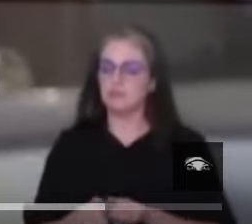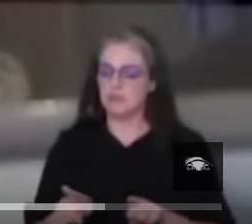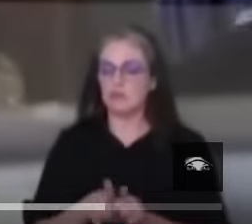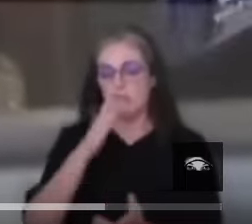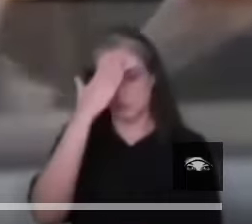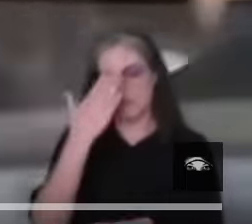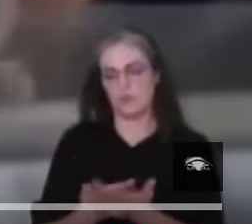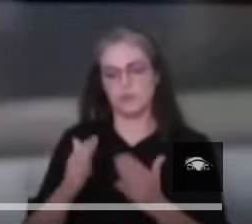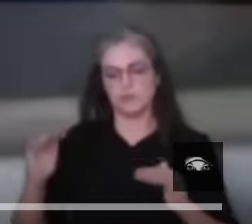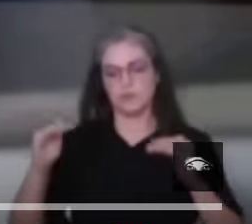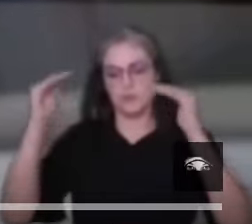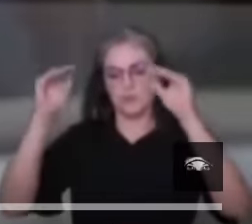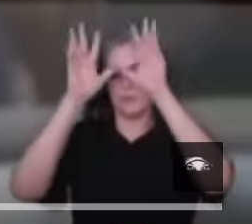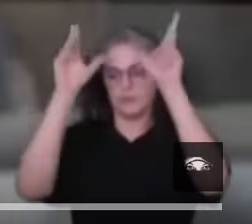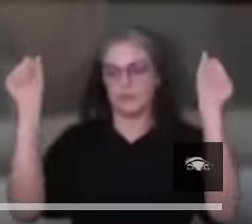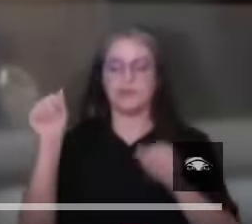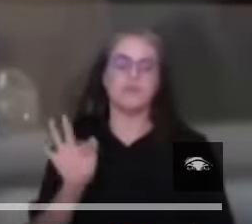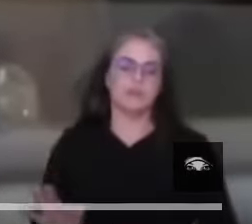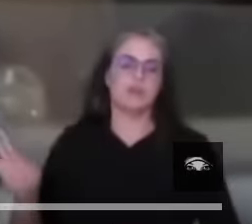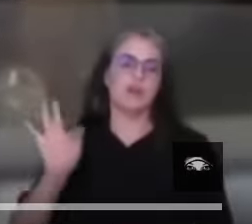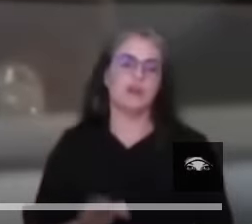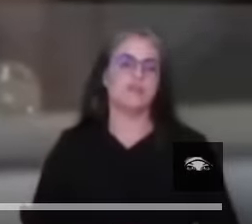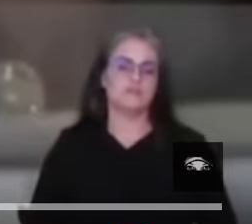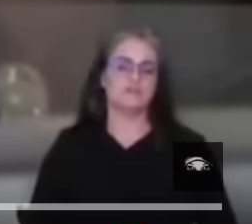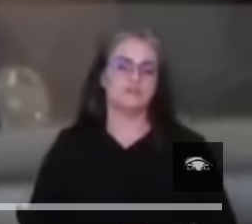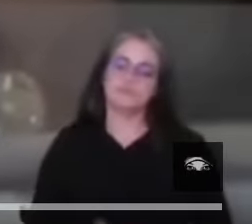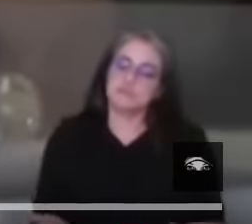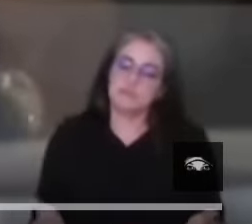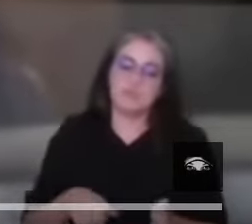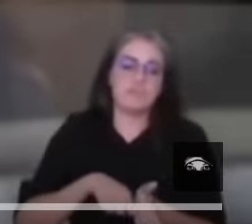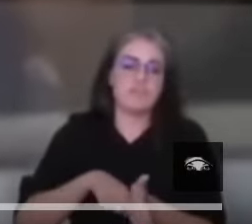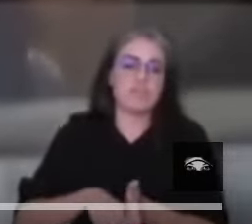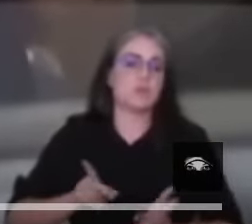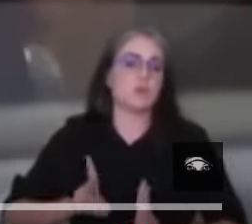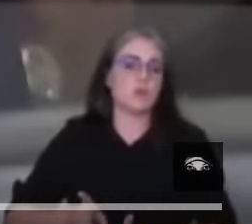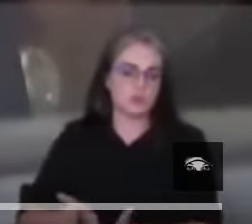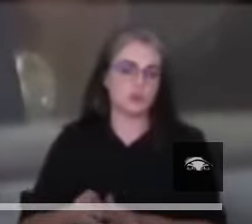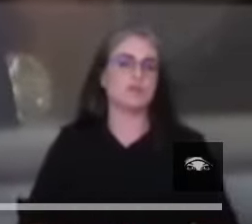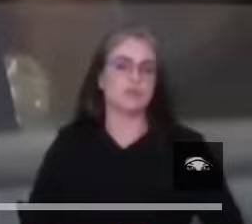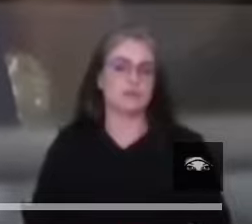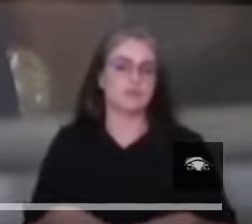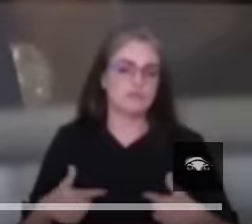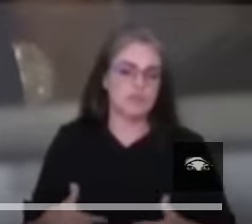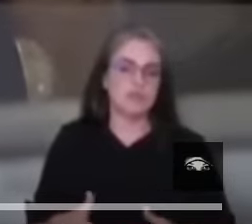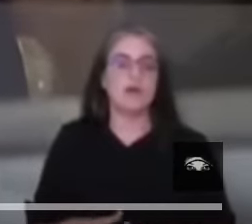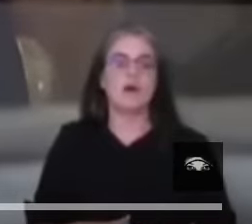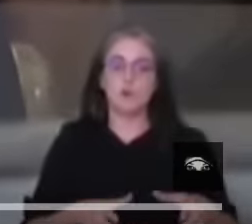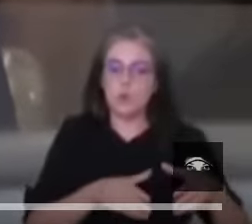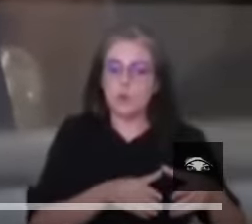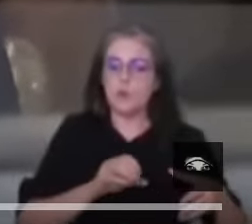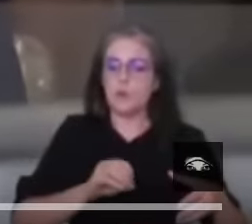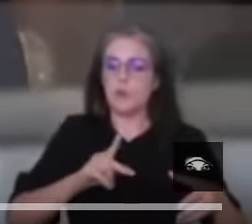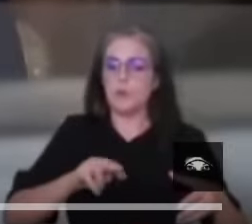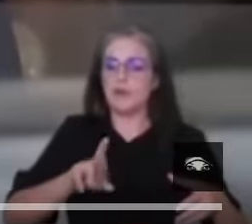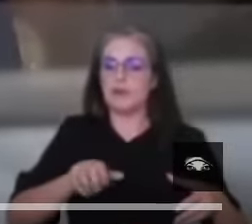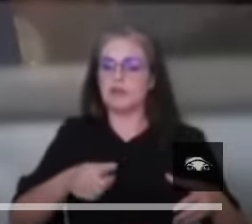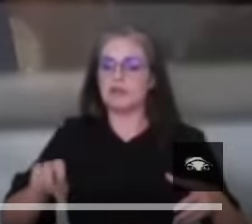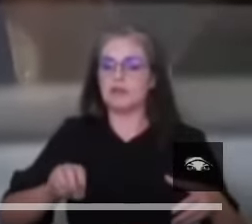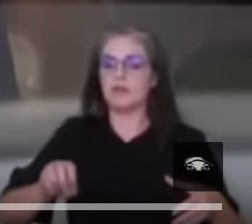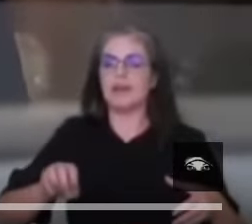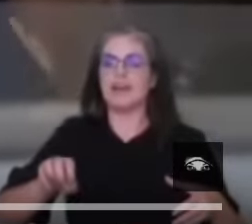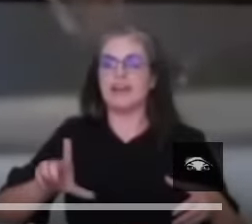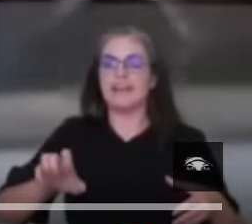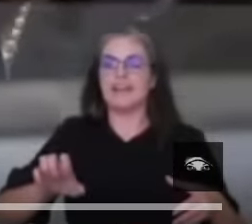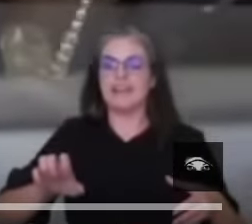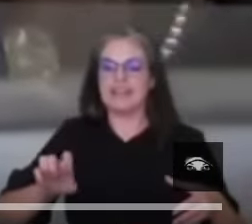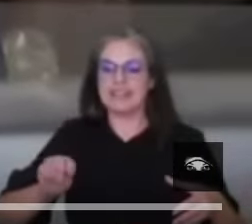Federal. As investigações seguem, a Operação Lesa Pátria segue na Polícia Federal, nós temos inquéritos abertos e o Supremo